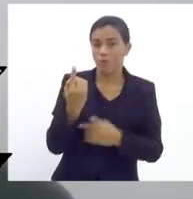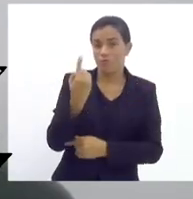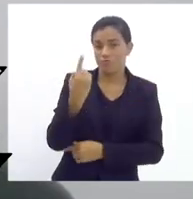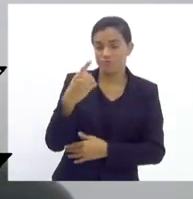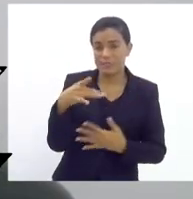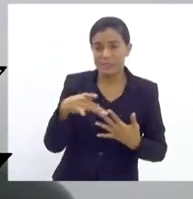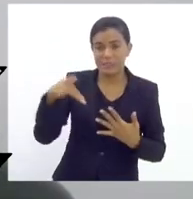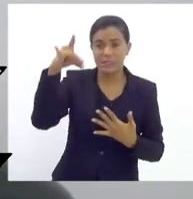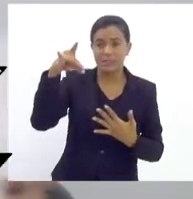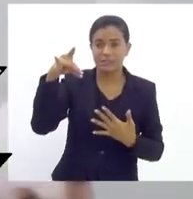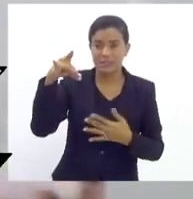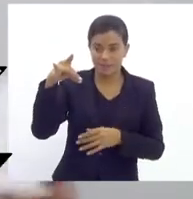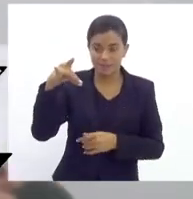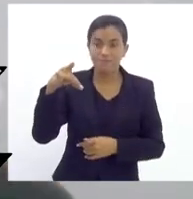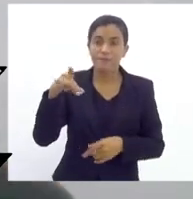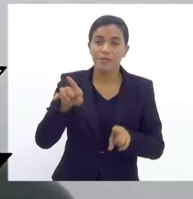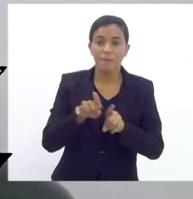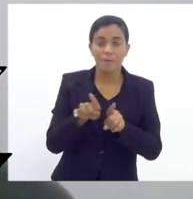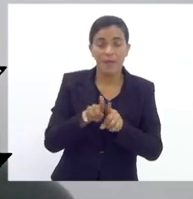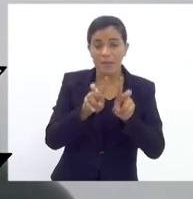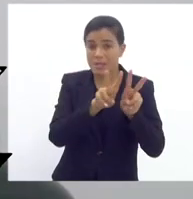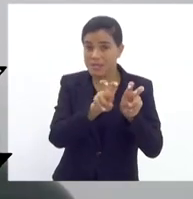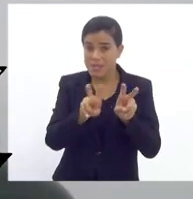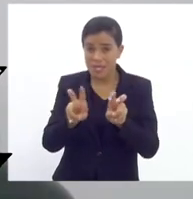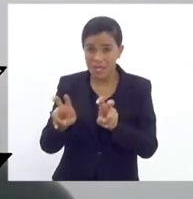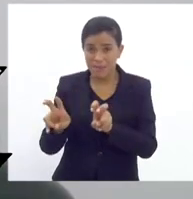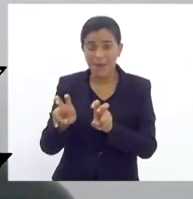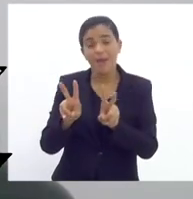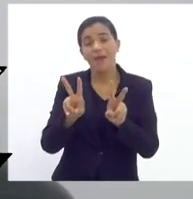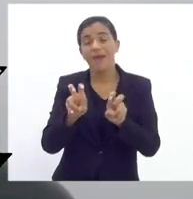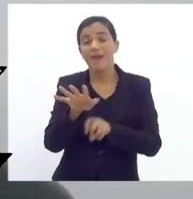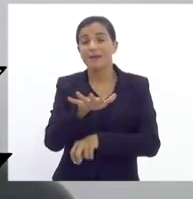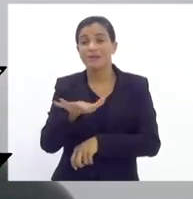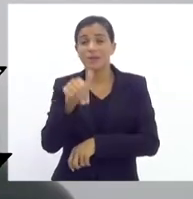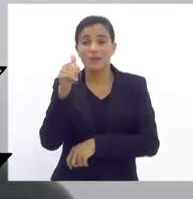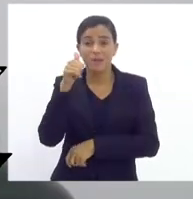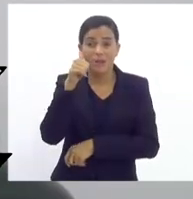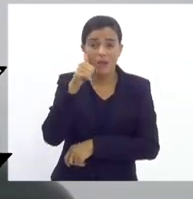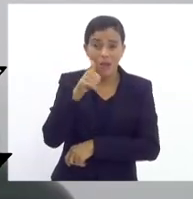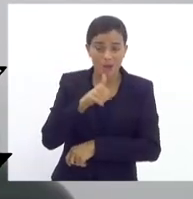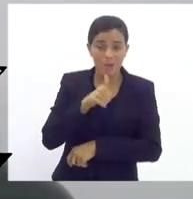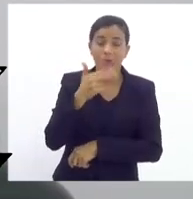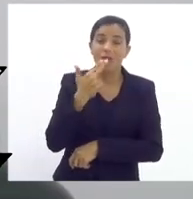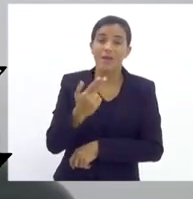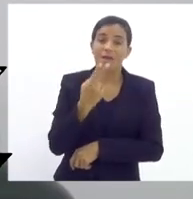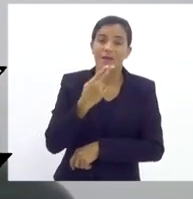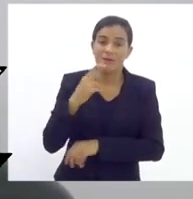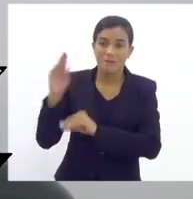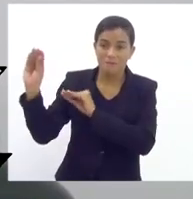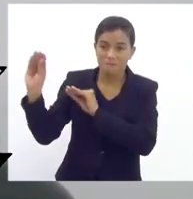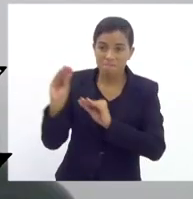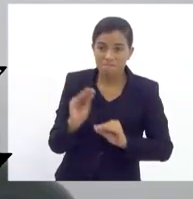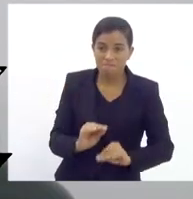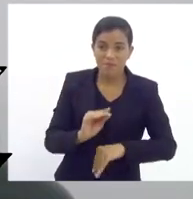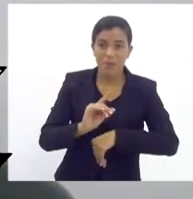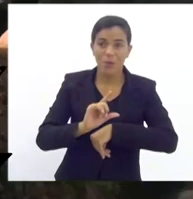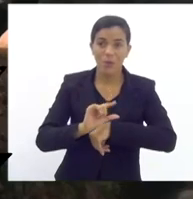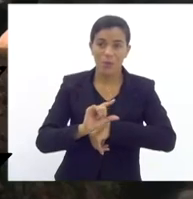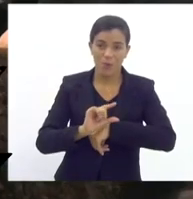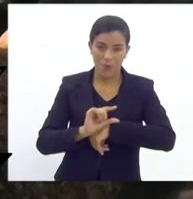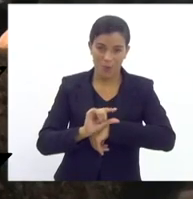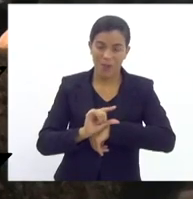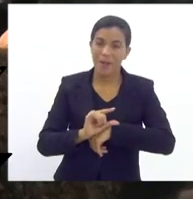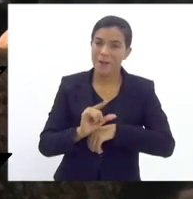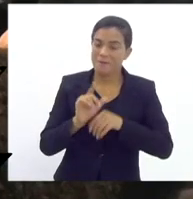dos grandes temas e ricos temas que foram trazidos para cá é a questão da mulher Imigrante no olhar específico que eu acho que